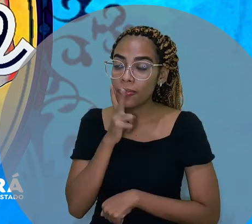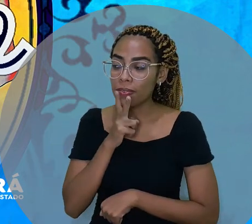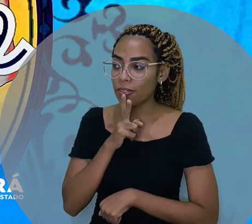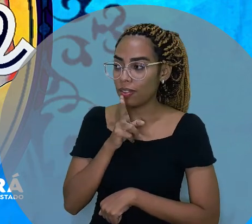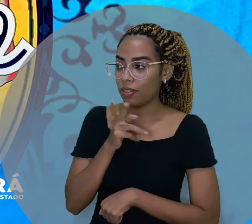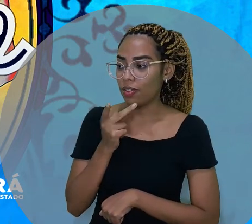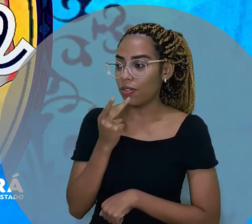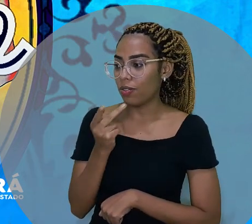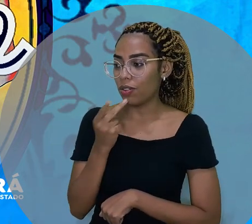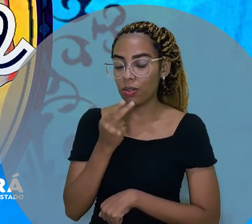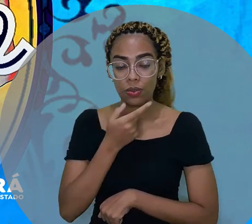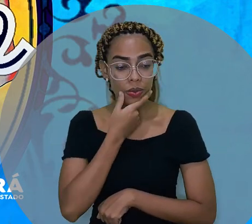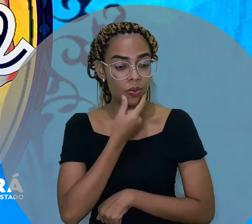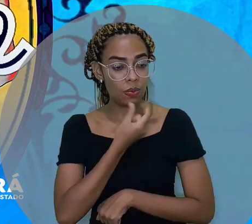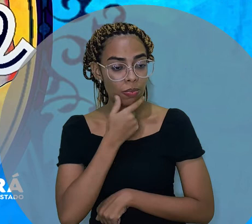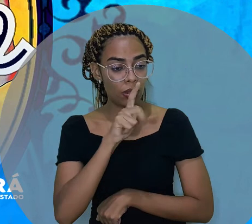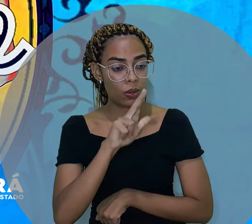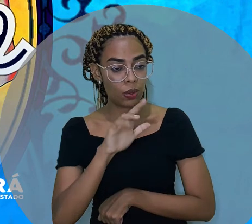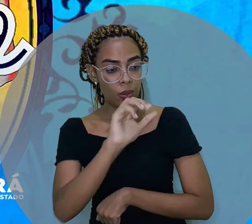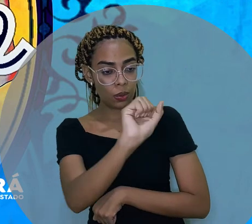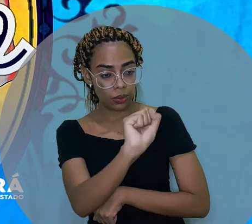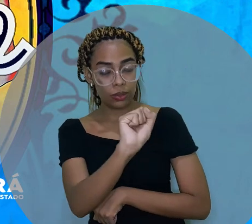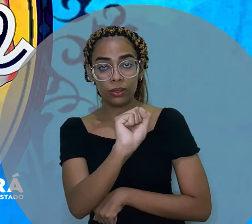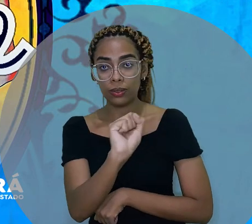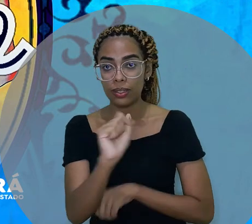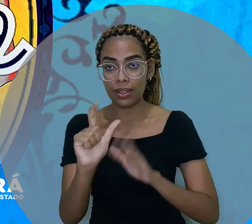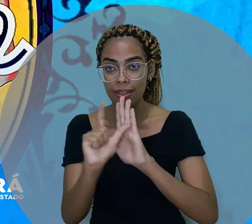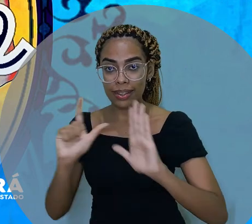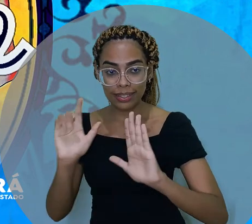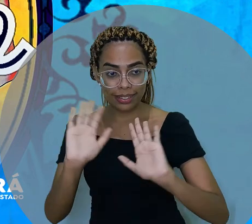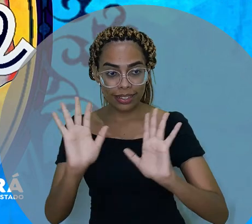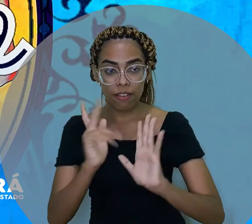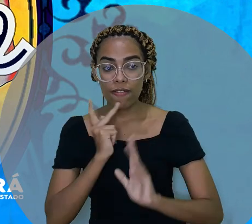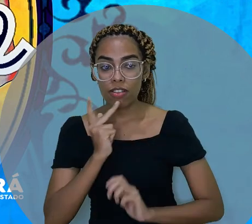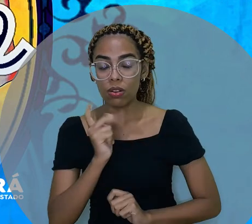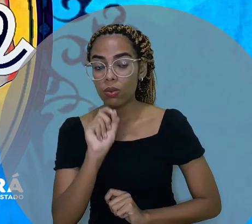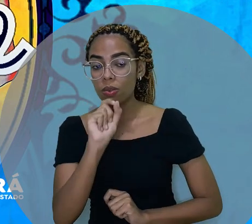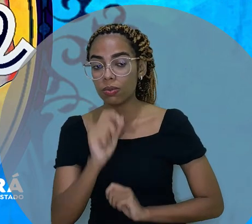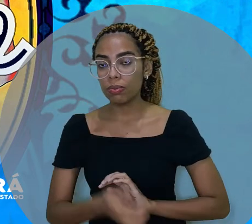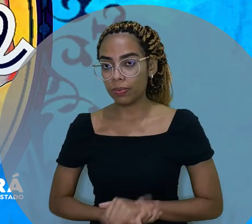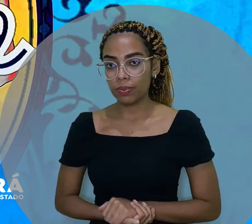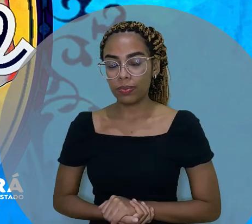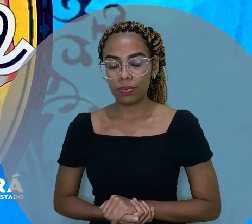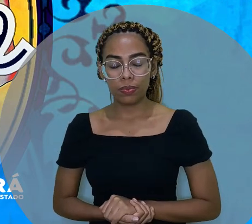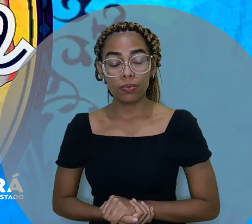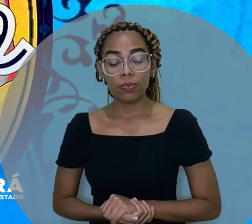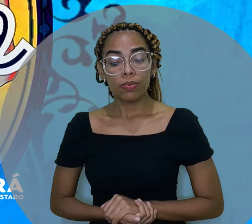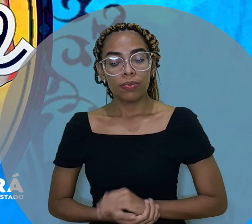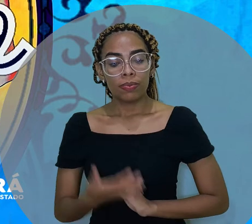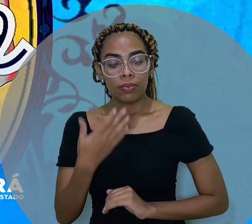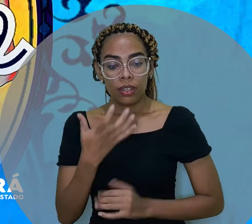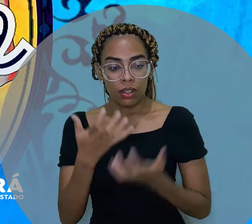noite, após alguns goles de vinho, na despedida, Luiz encorajou-se antes do